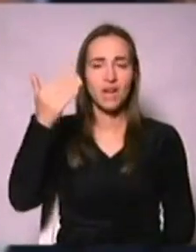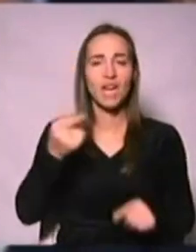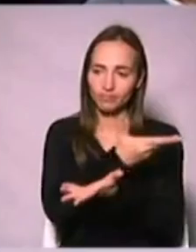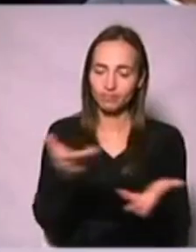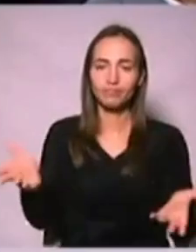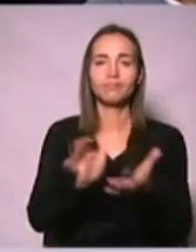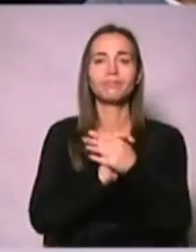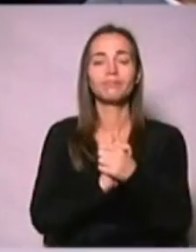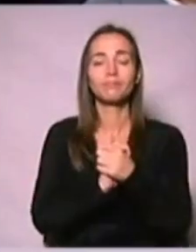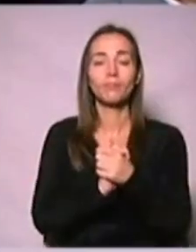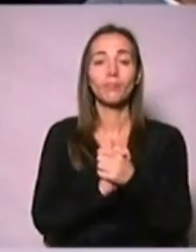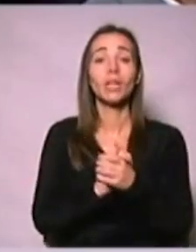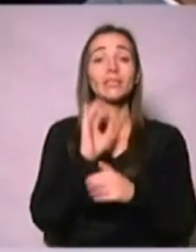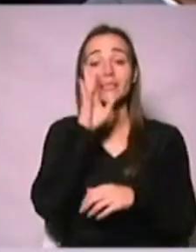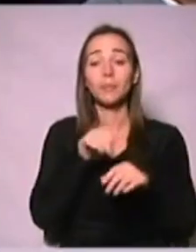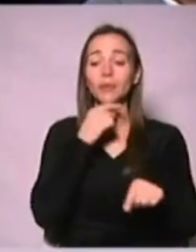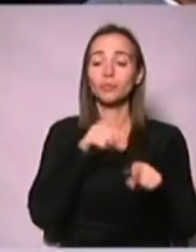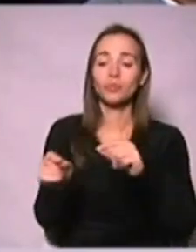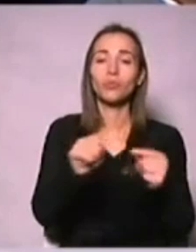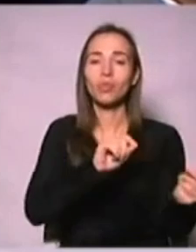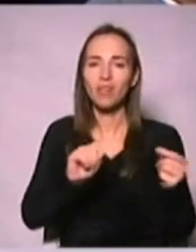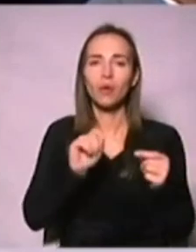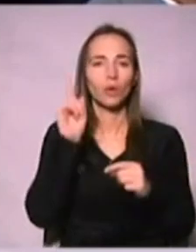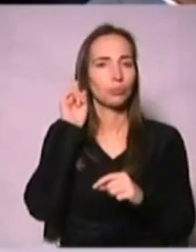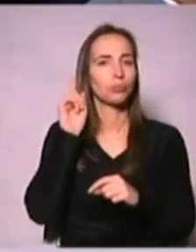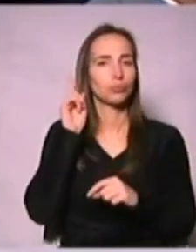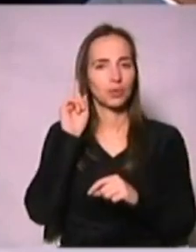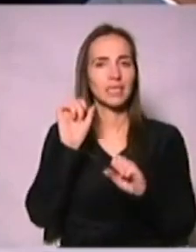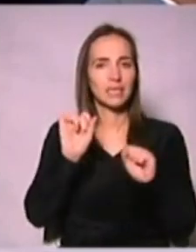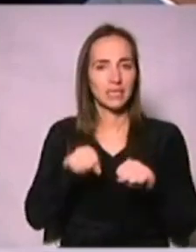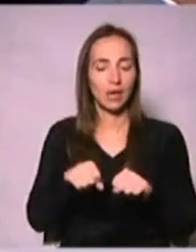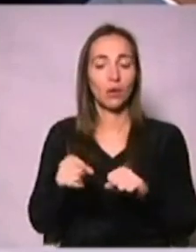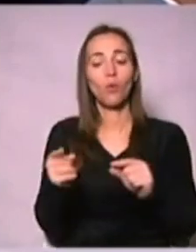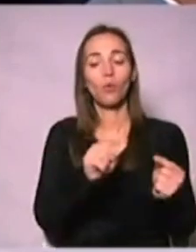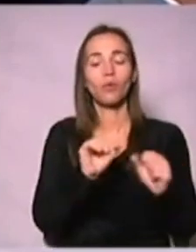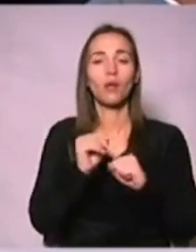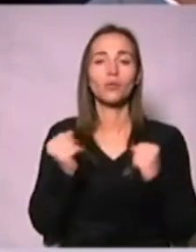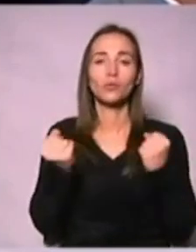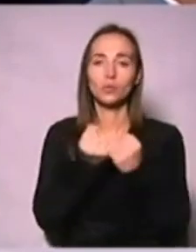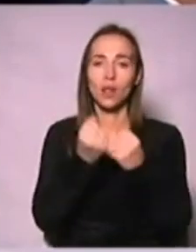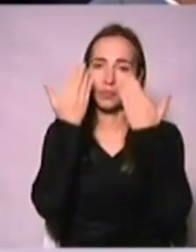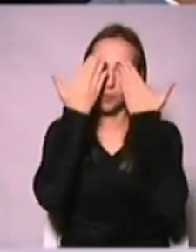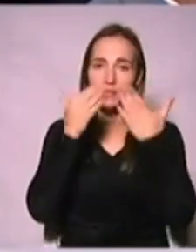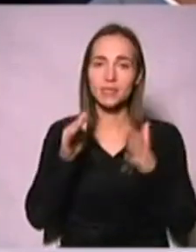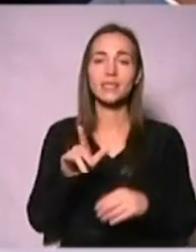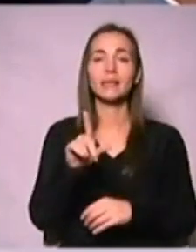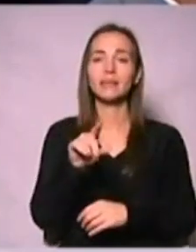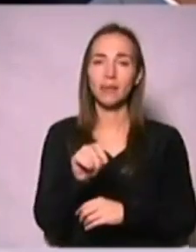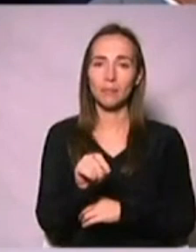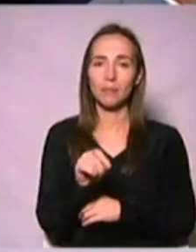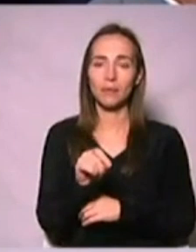partido idealmente partidos é relevante de algo social tem igualmente a democracia um